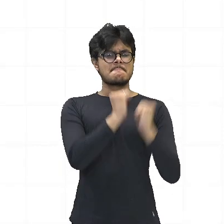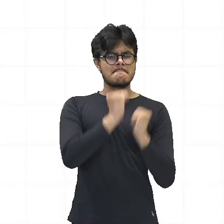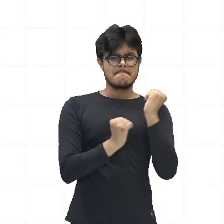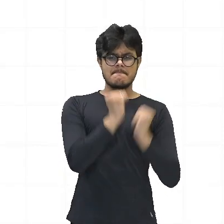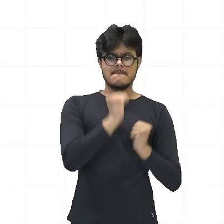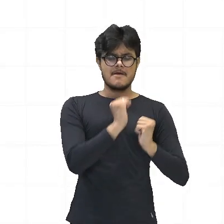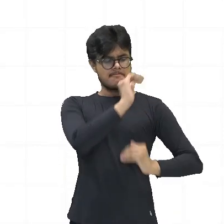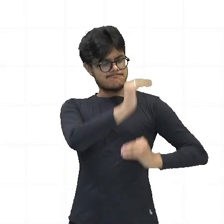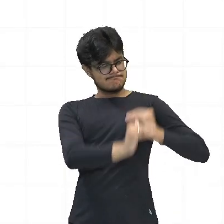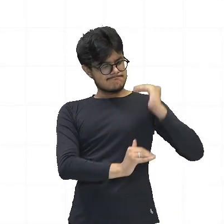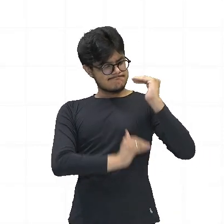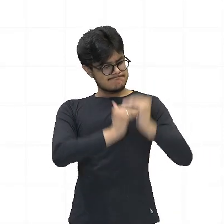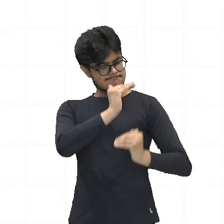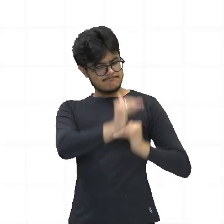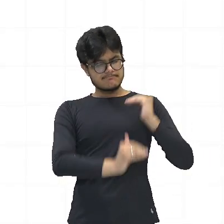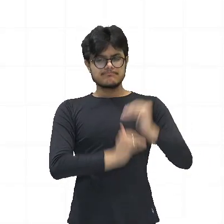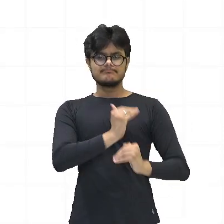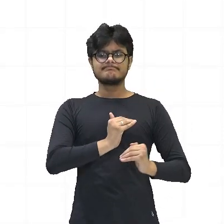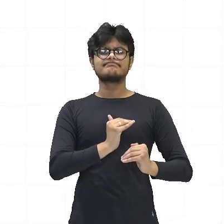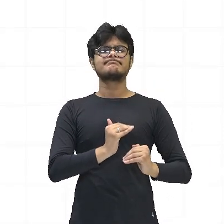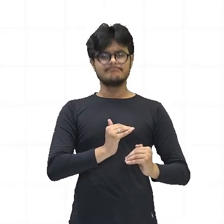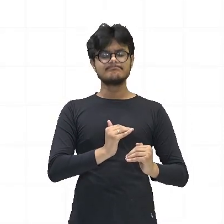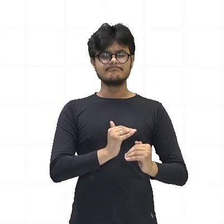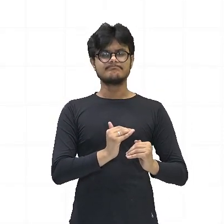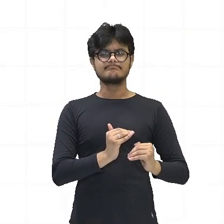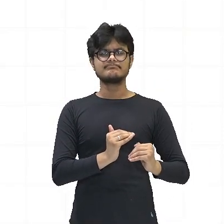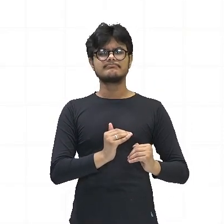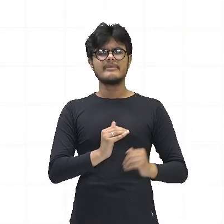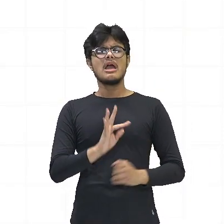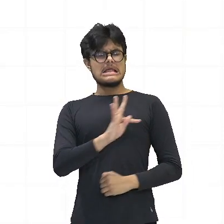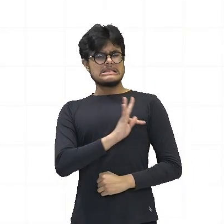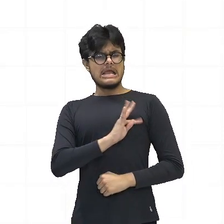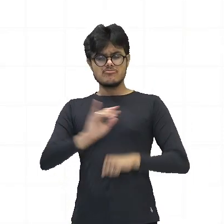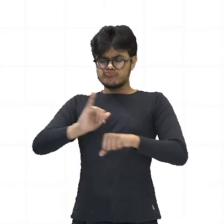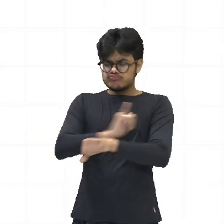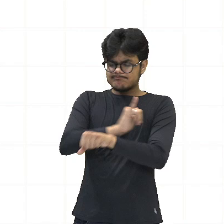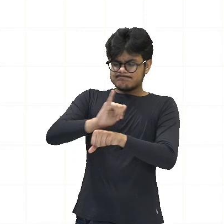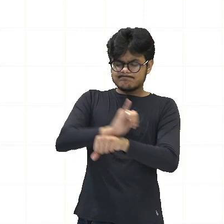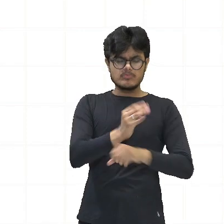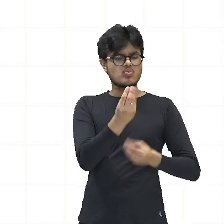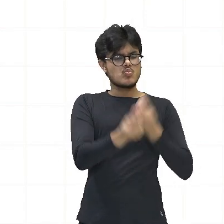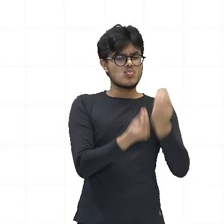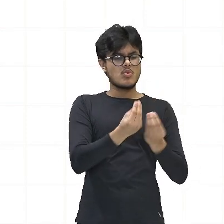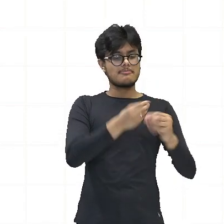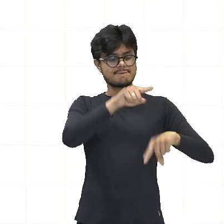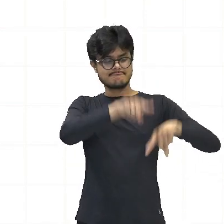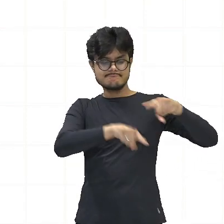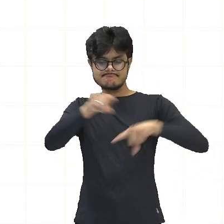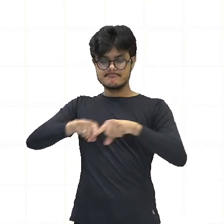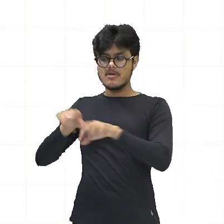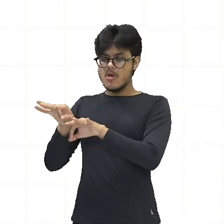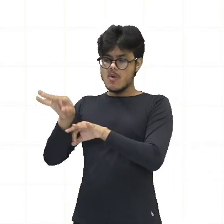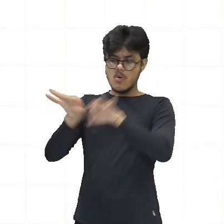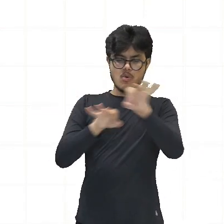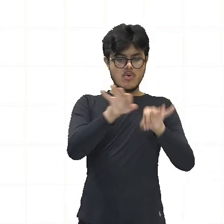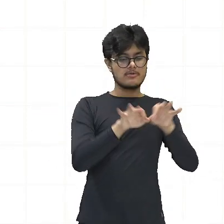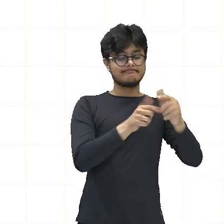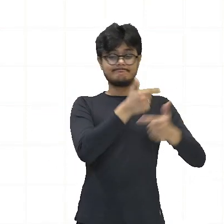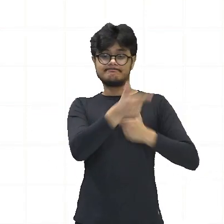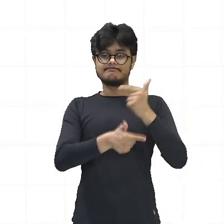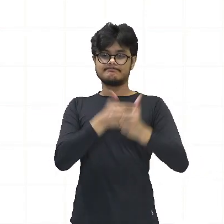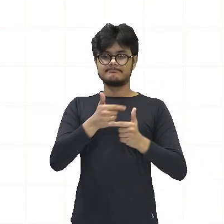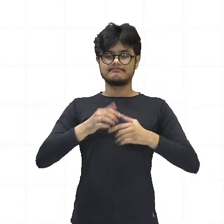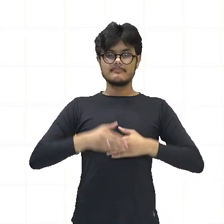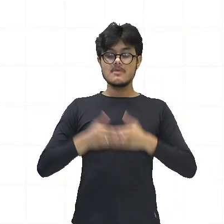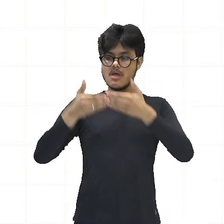a revolução nas técnicas de produção e a organização do trabalho, foram se abrindo